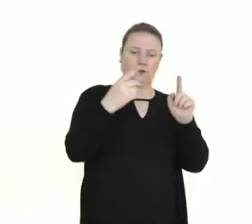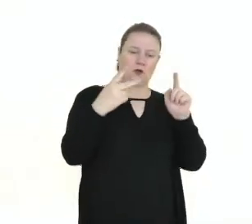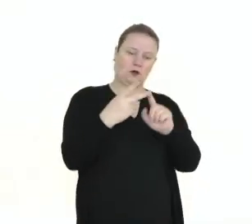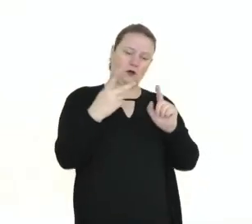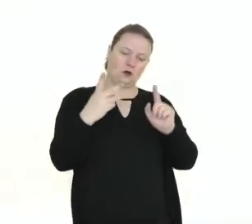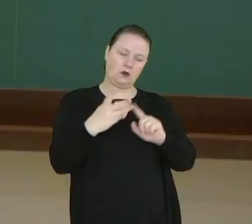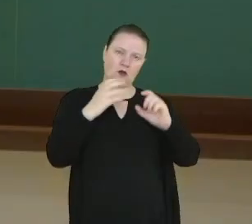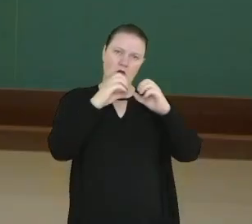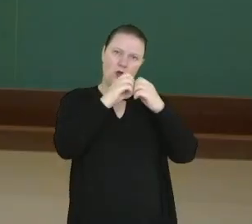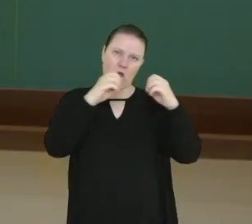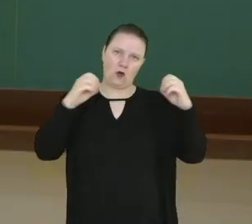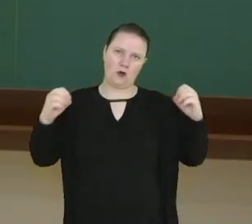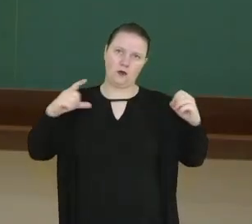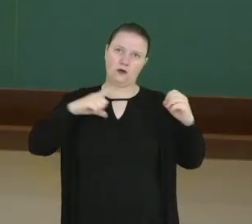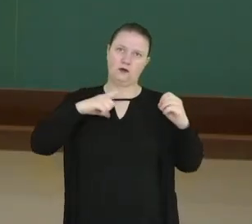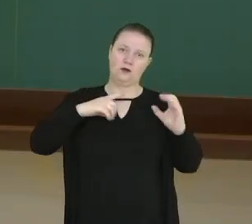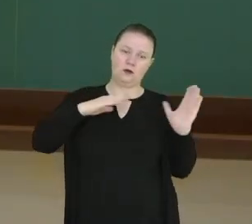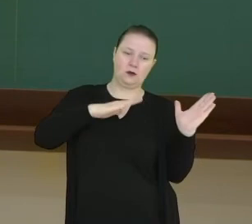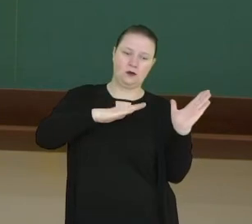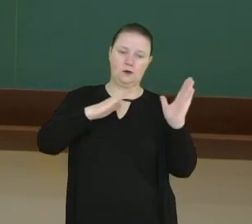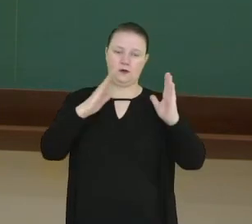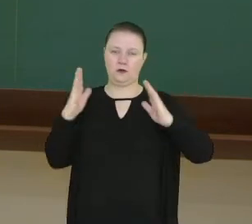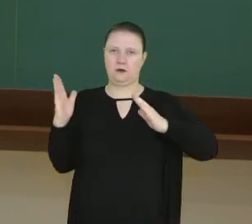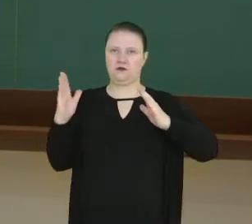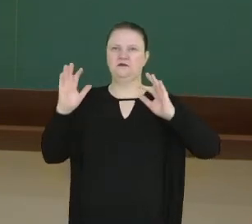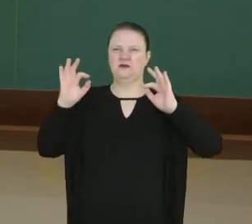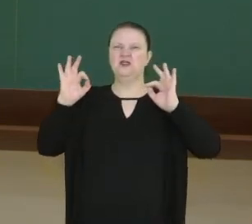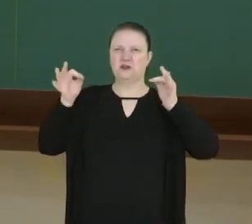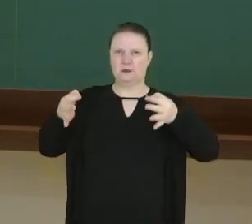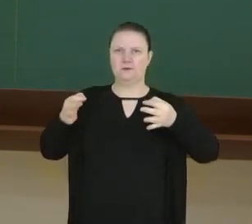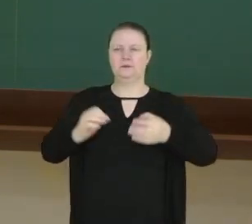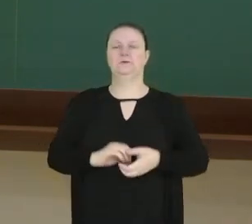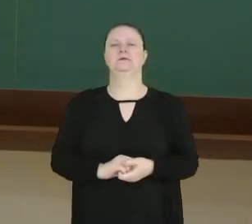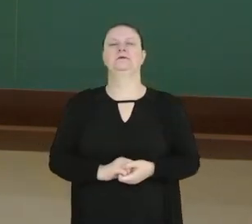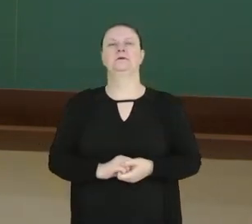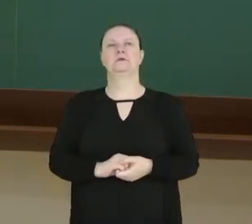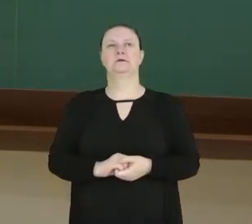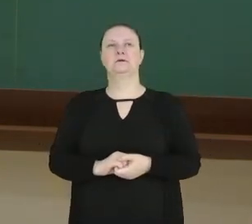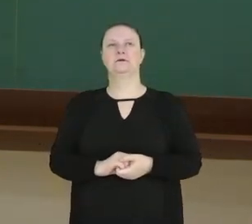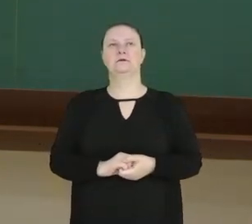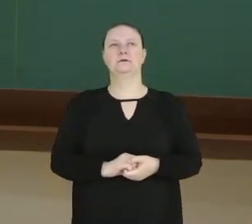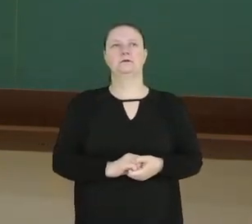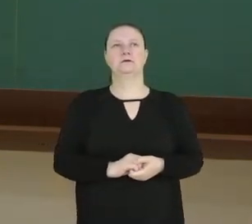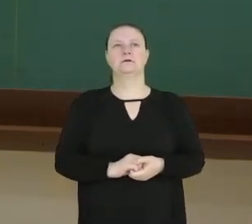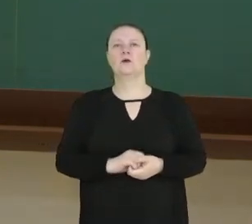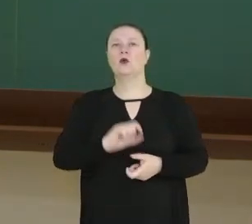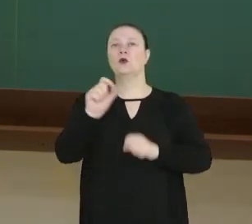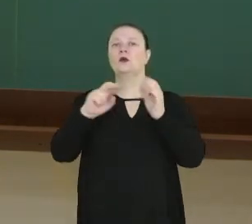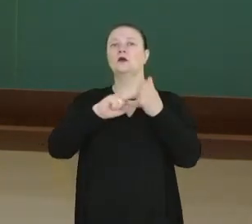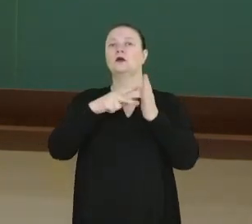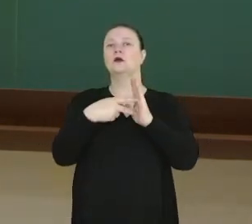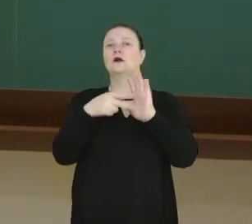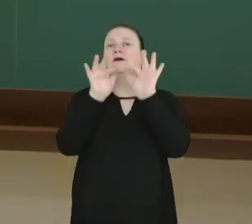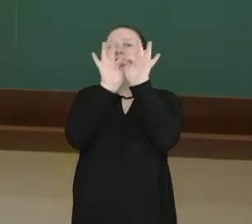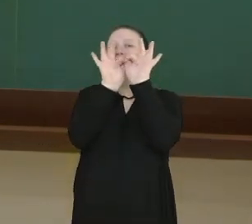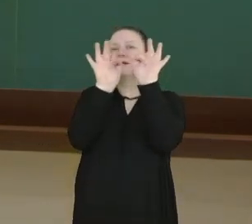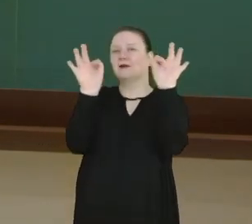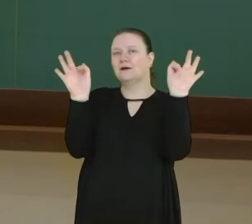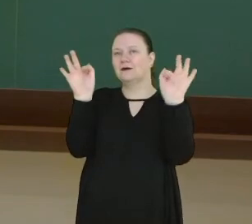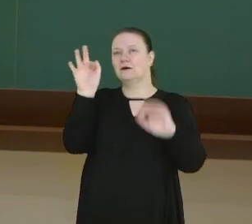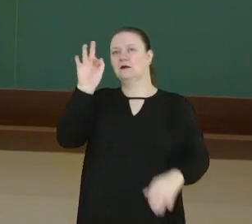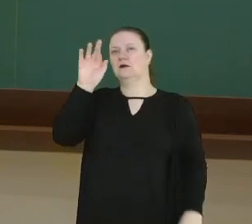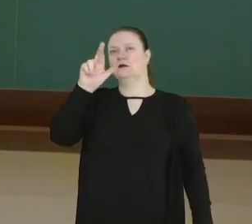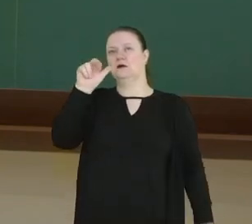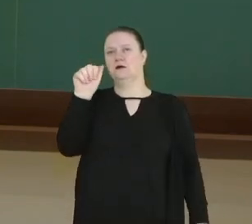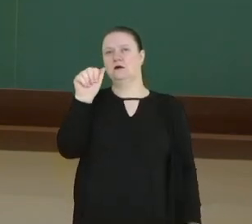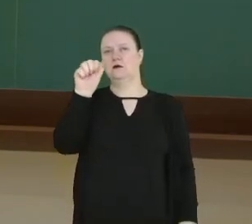três orações, eu tenho aqui o meu período formado, beleza? E o conceito de frase, né? Nós